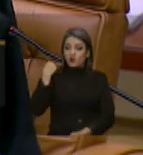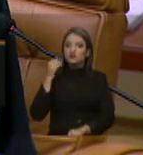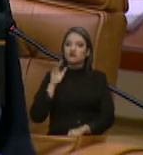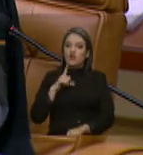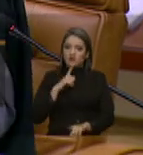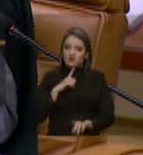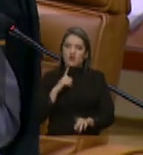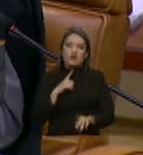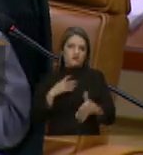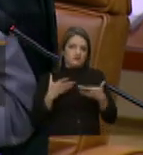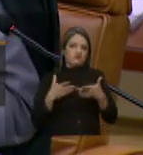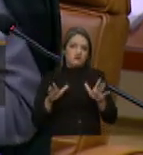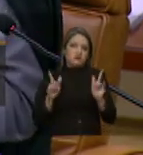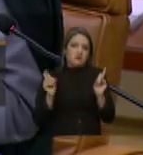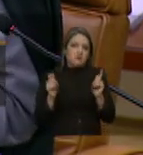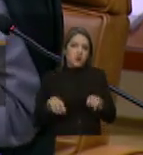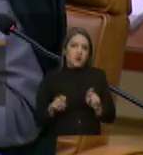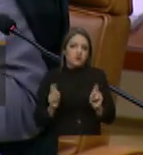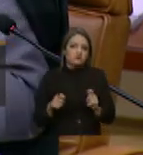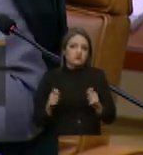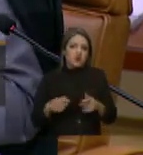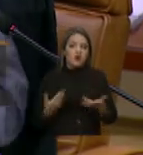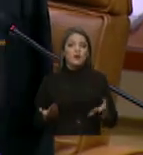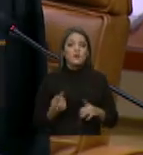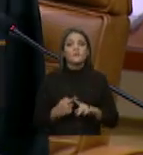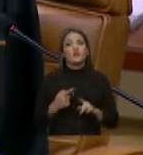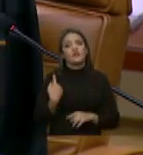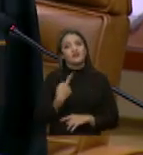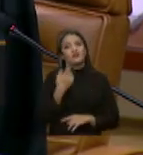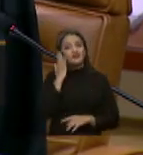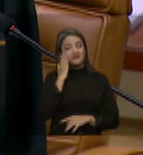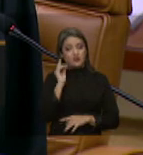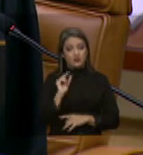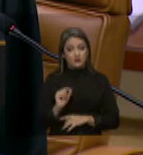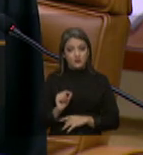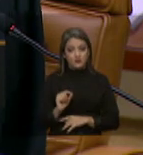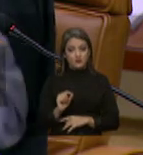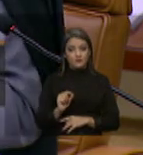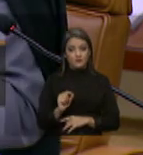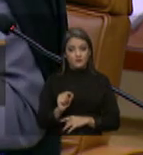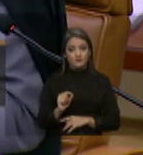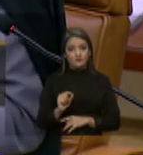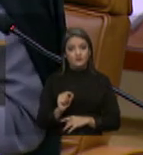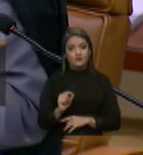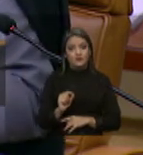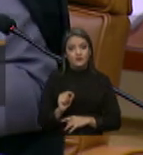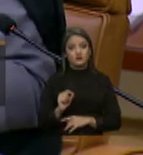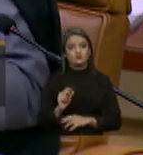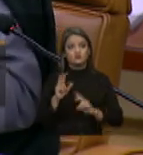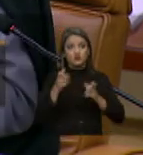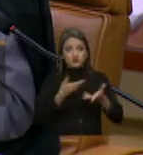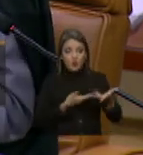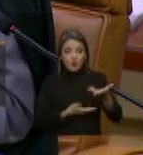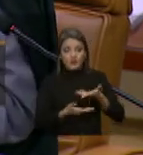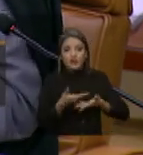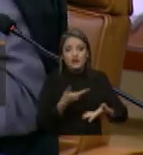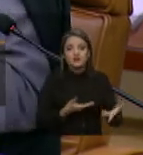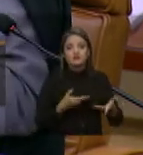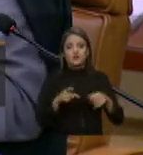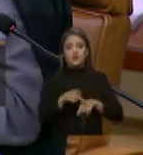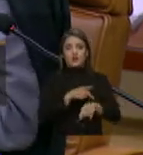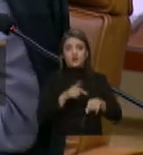aberta essa possibilidade até porque sabemos nós do ponto de vista de cooperação internacional para produção